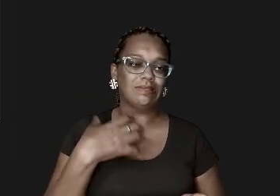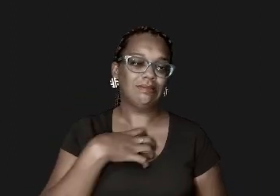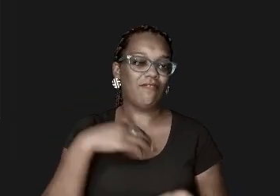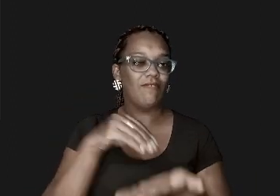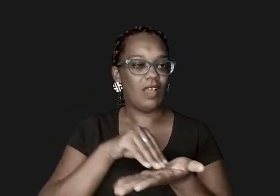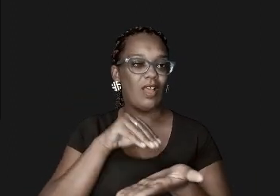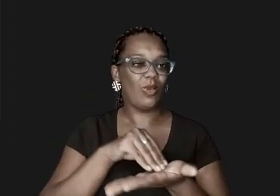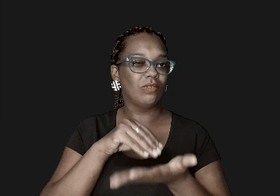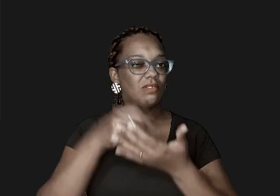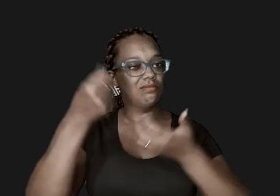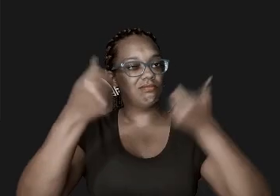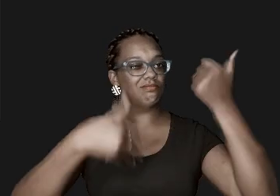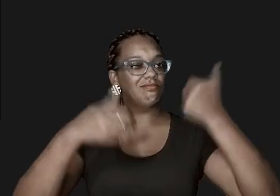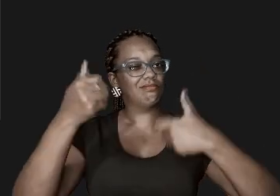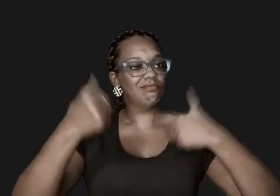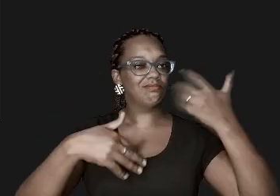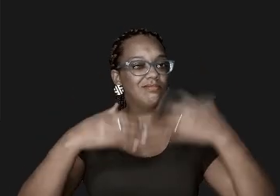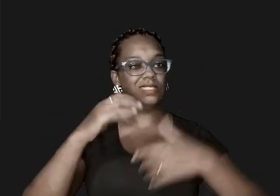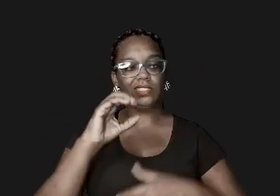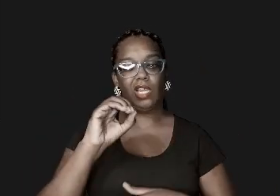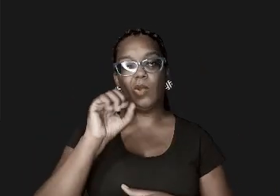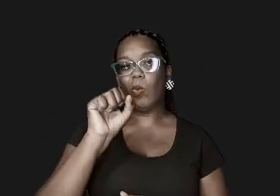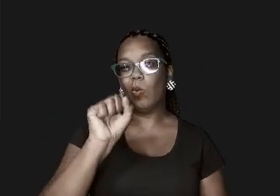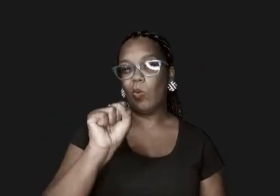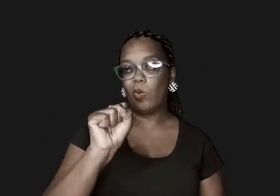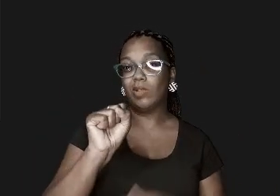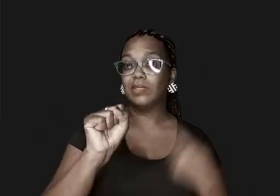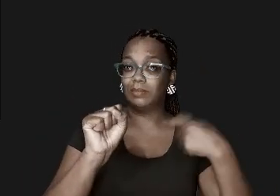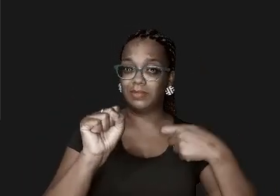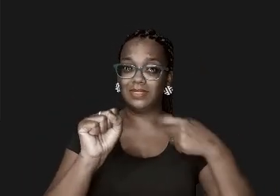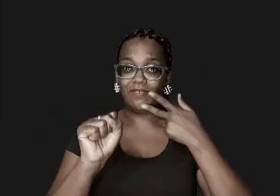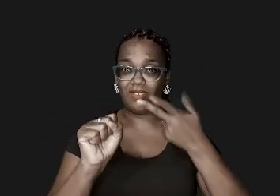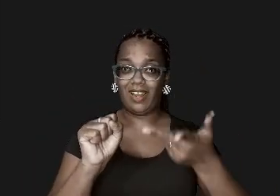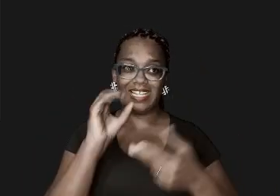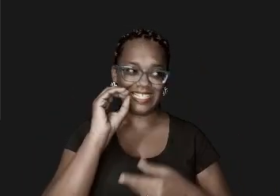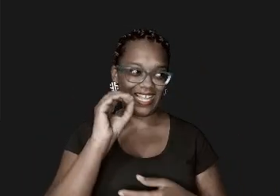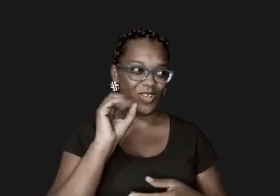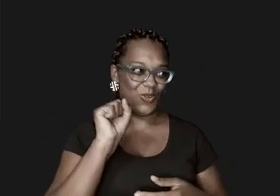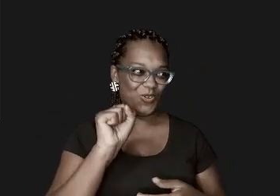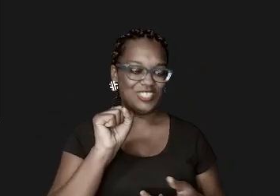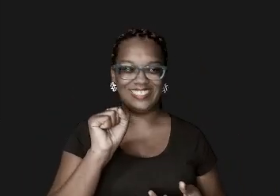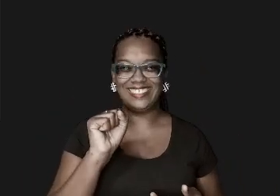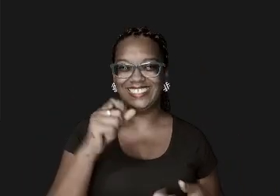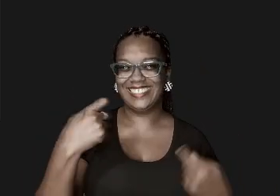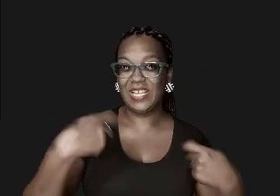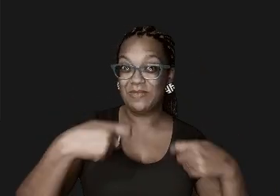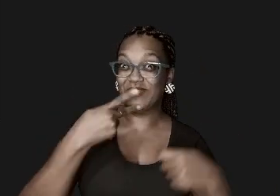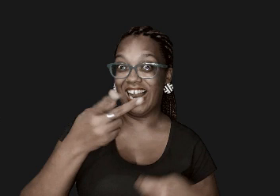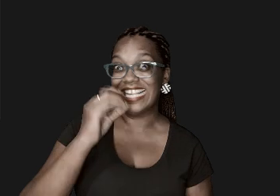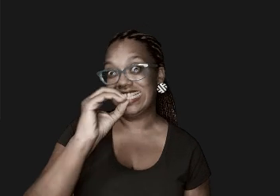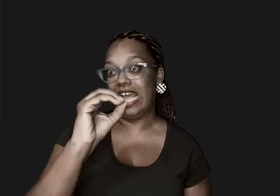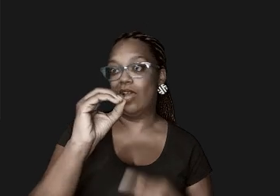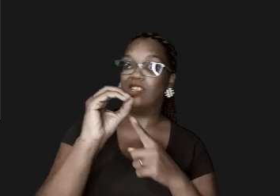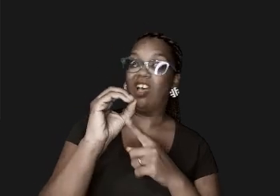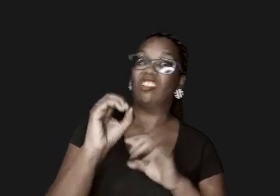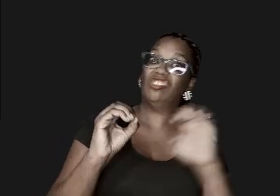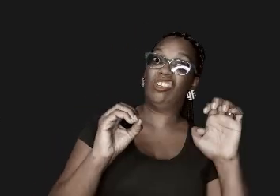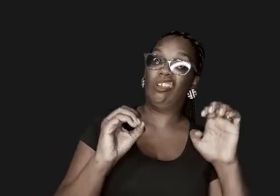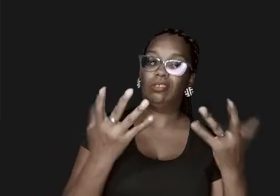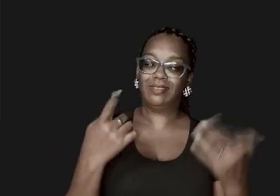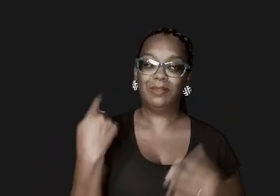o tipo administrativo previsto na atual resolução cvm 62 e aqui a gente sente falta de falar a instrução